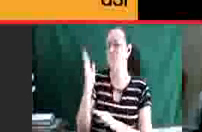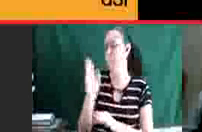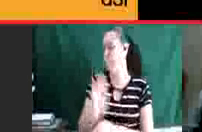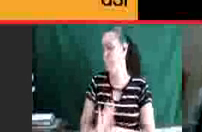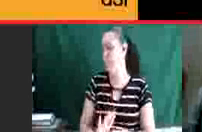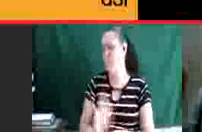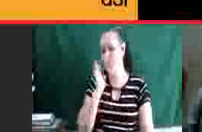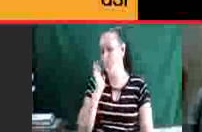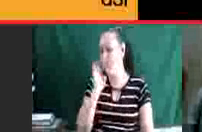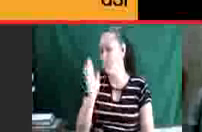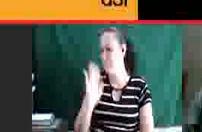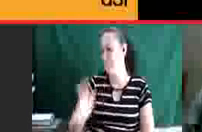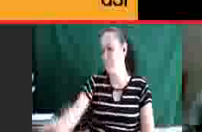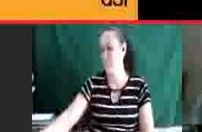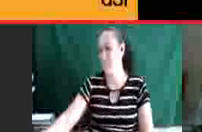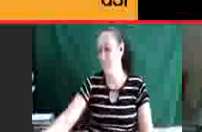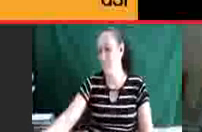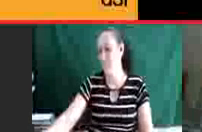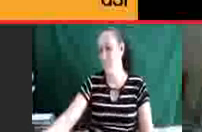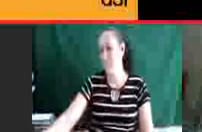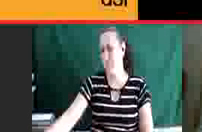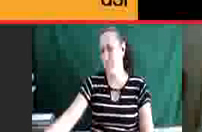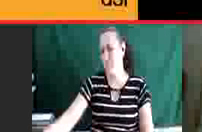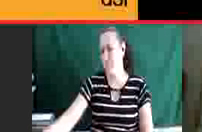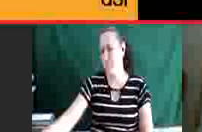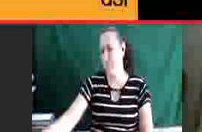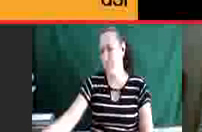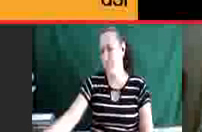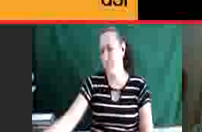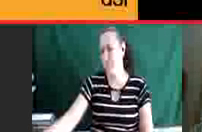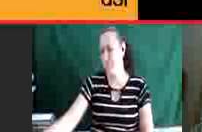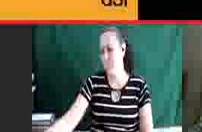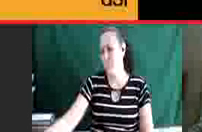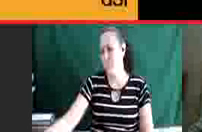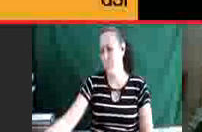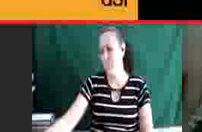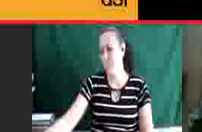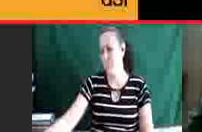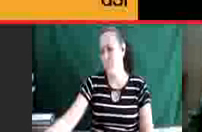trabalho dele. Ele foi configurado para isso. Ele pergunta ao raiz: quem é